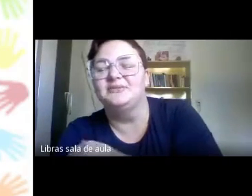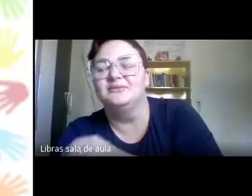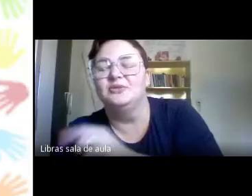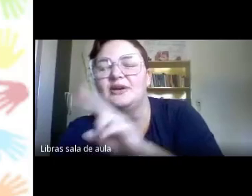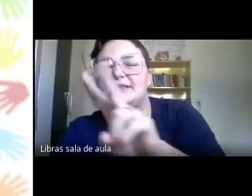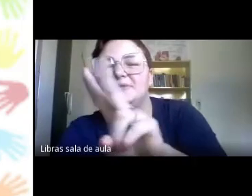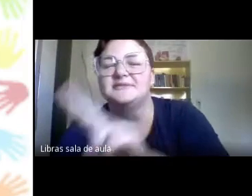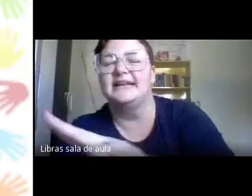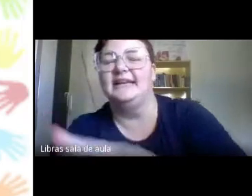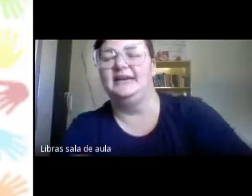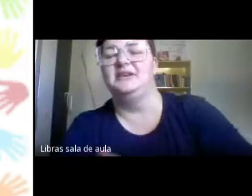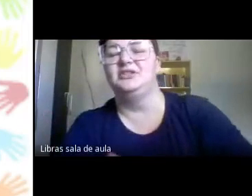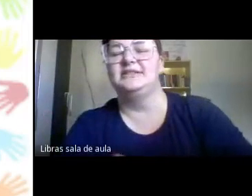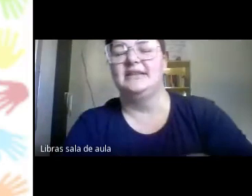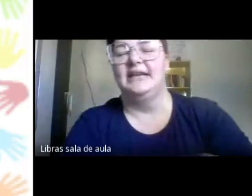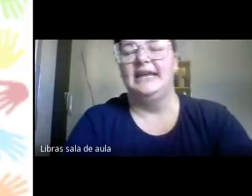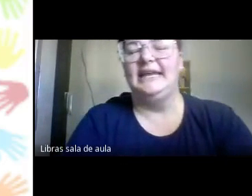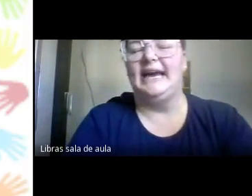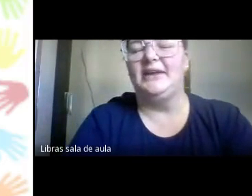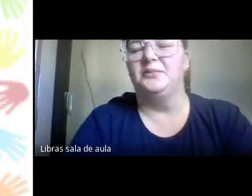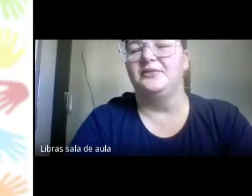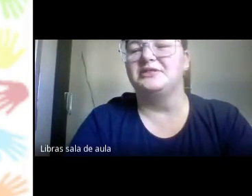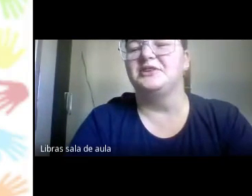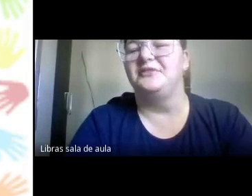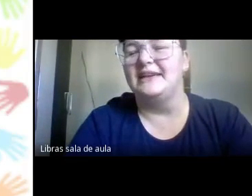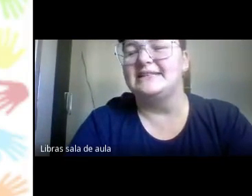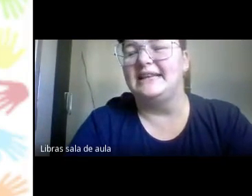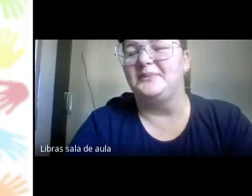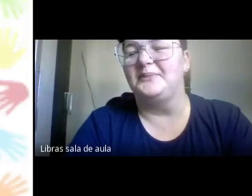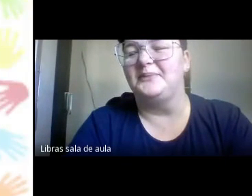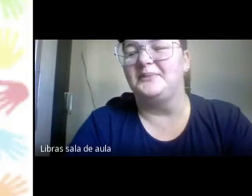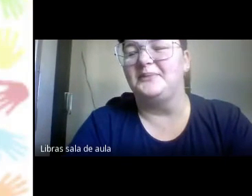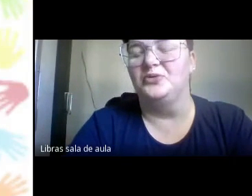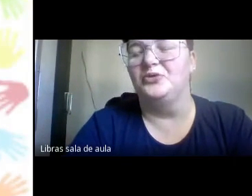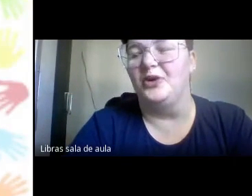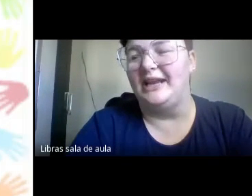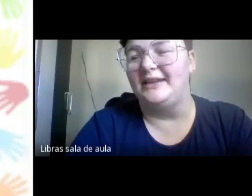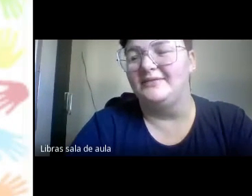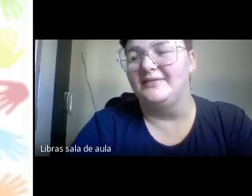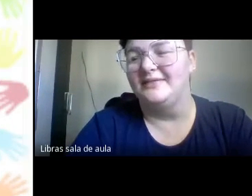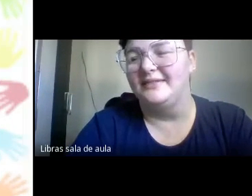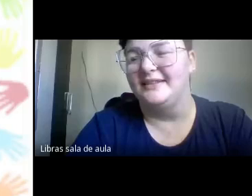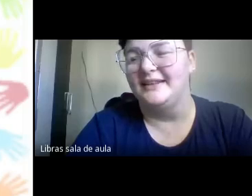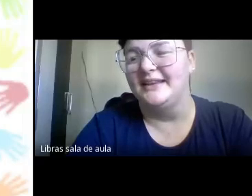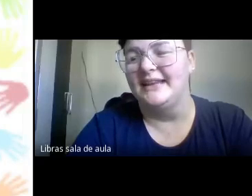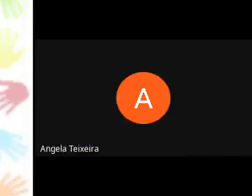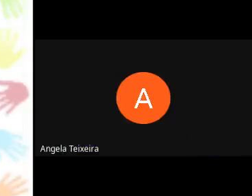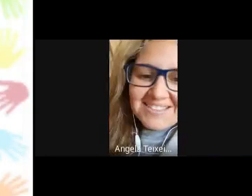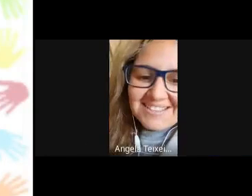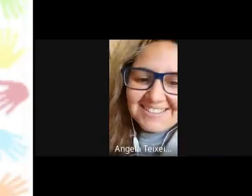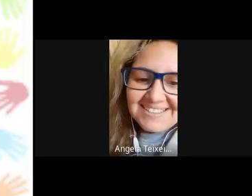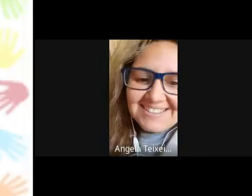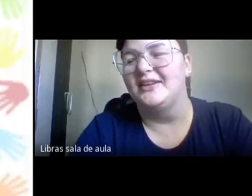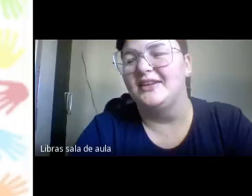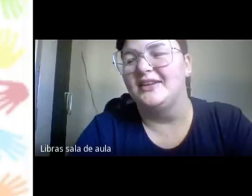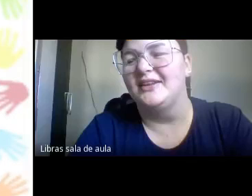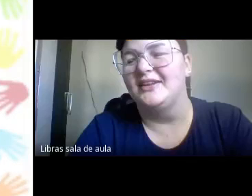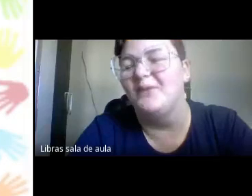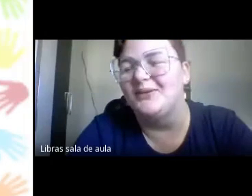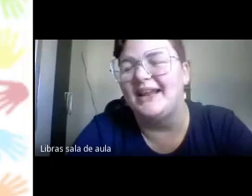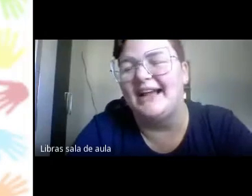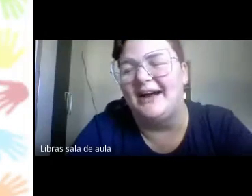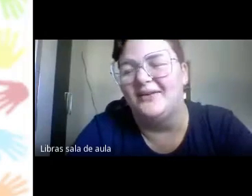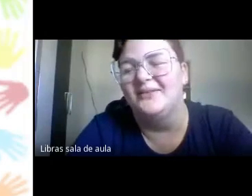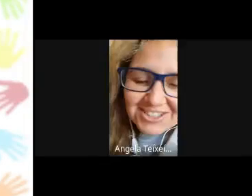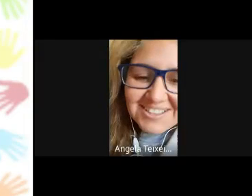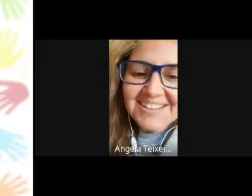tinha 2 alunos cadeirantes, e aí o professor fez a adaptação do vôlei. Eu já fiz essa. Eu tive